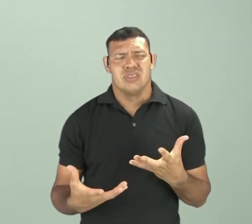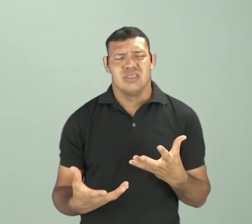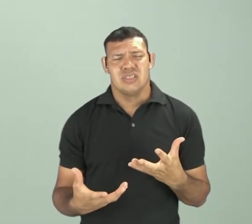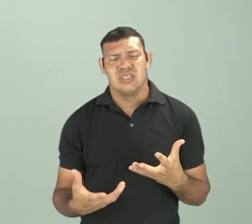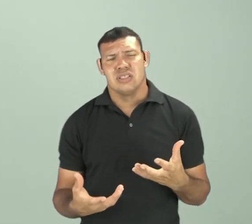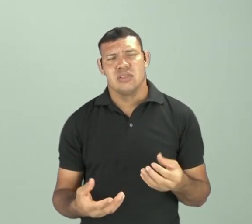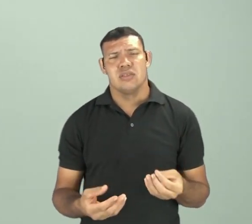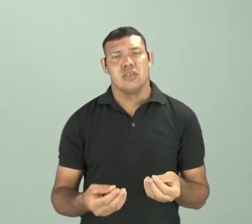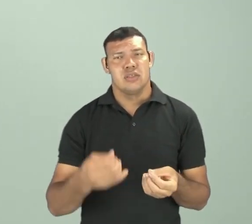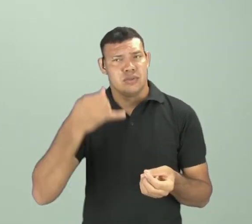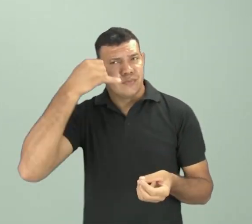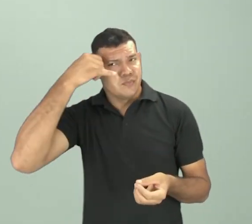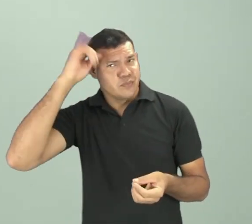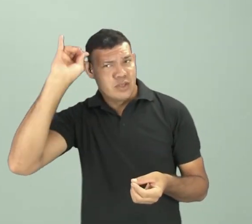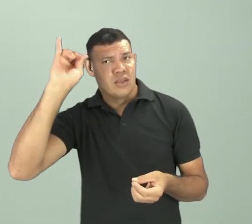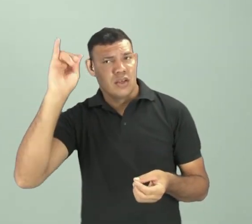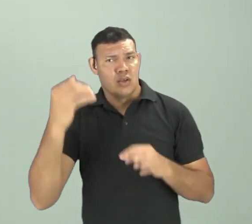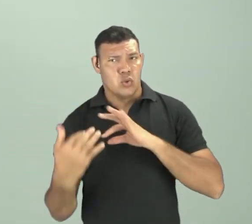pode fazer